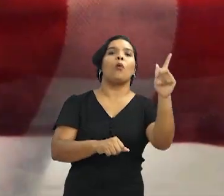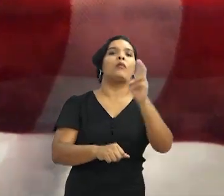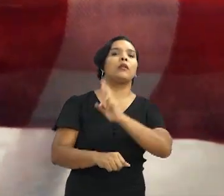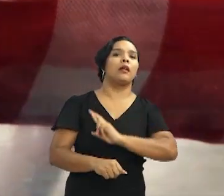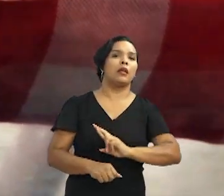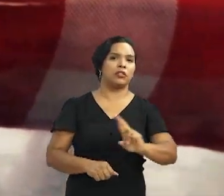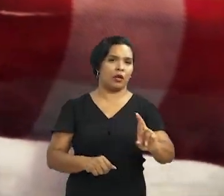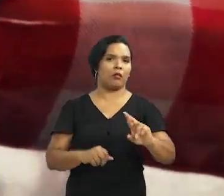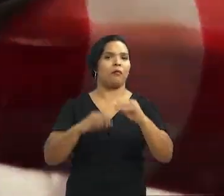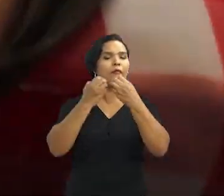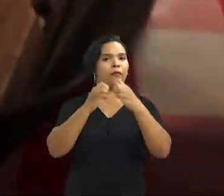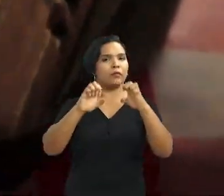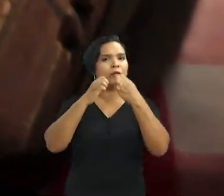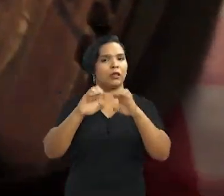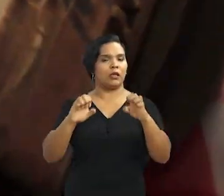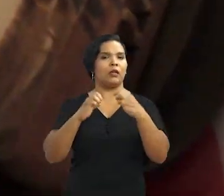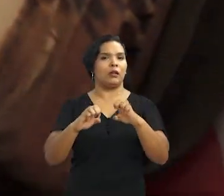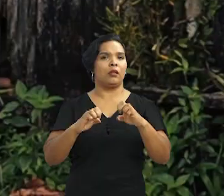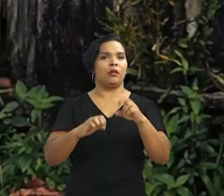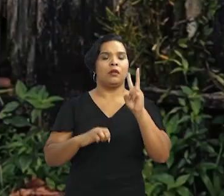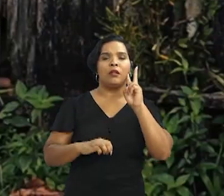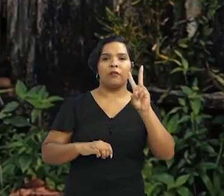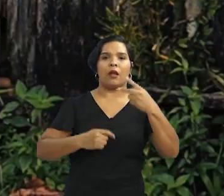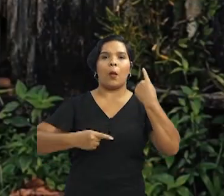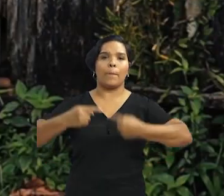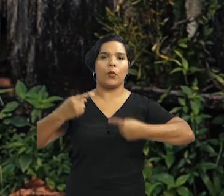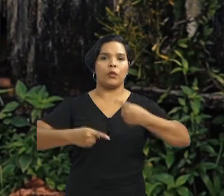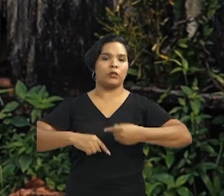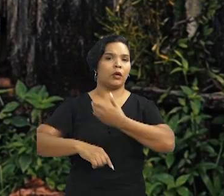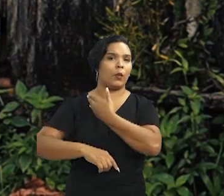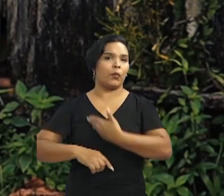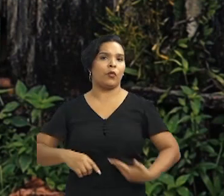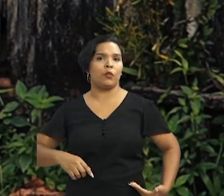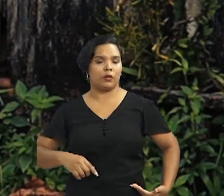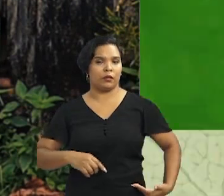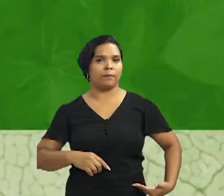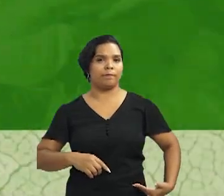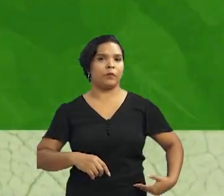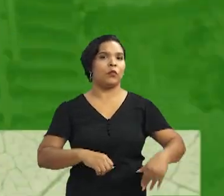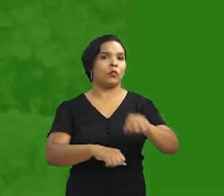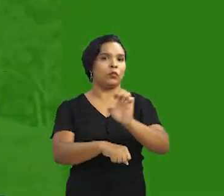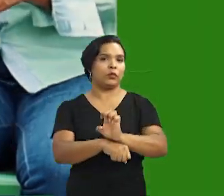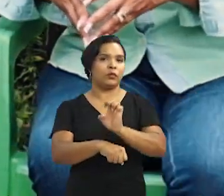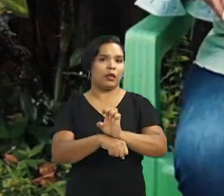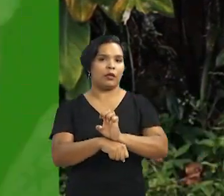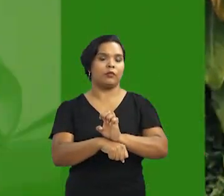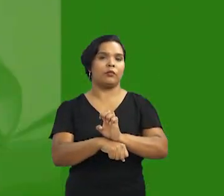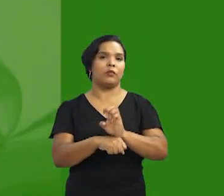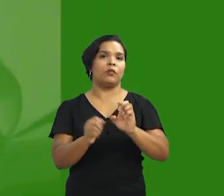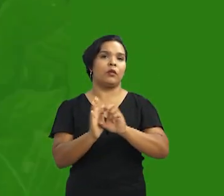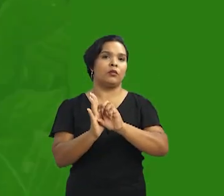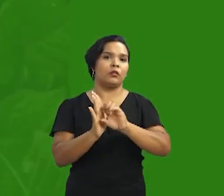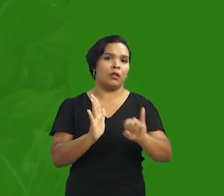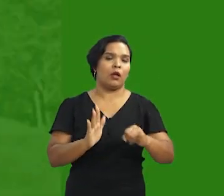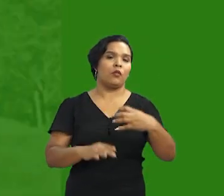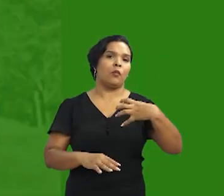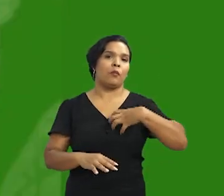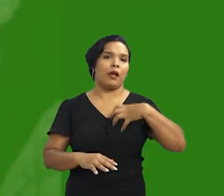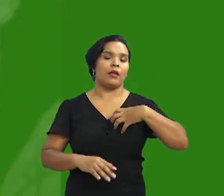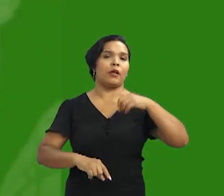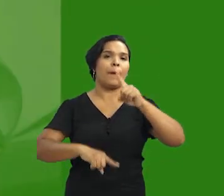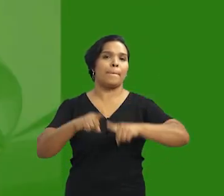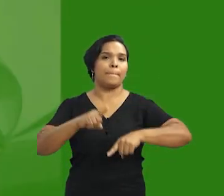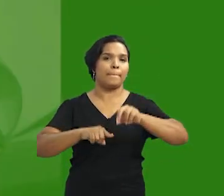comunidade quilombola com outra religião pentecostal. Eu queria pesquisar uma política pública recente do governo do estado, o